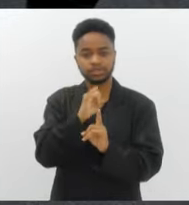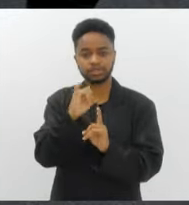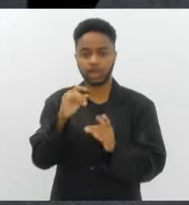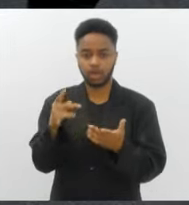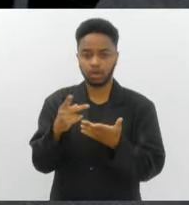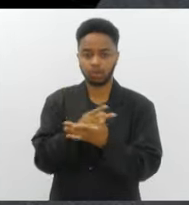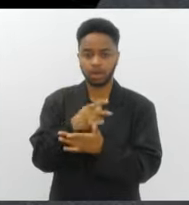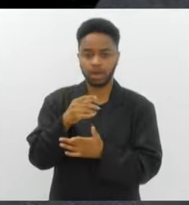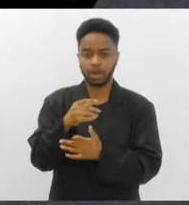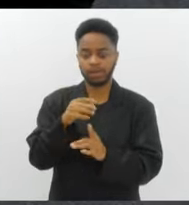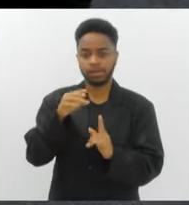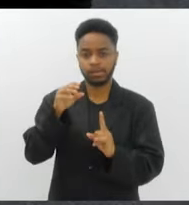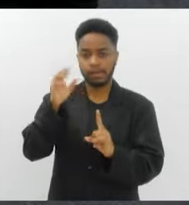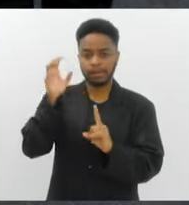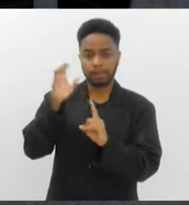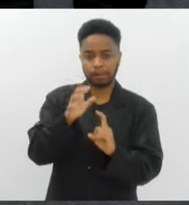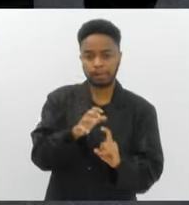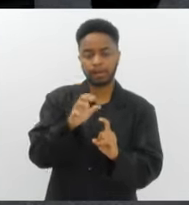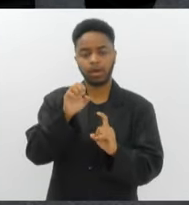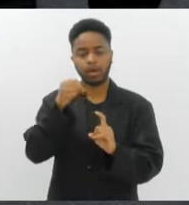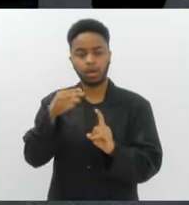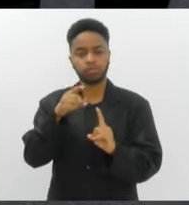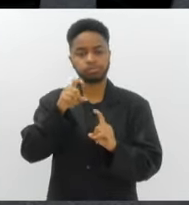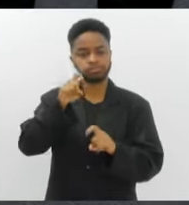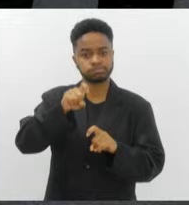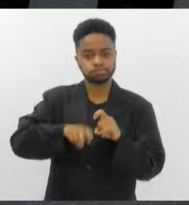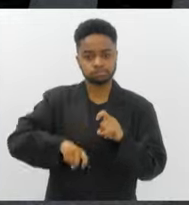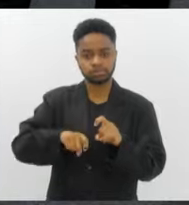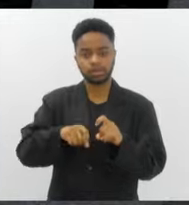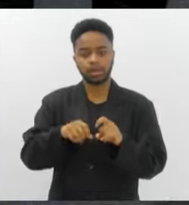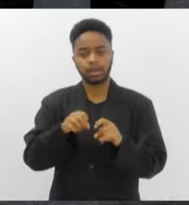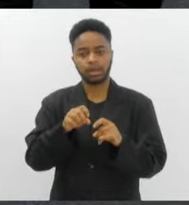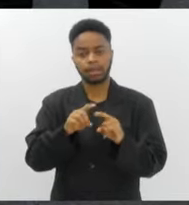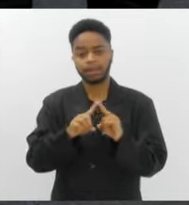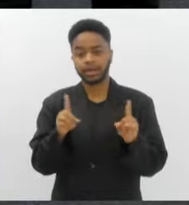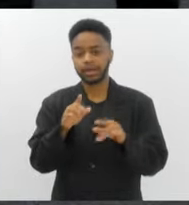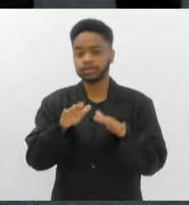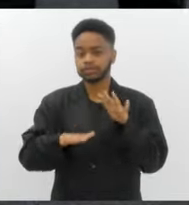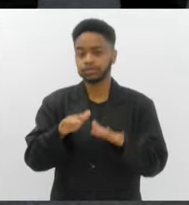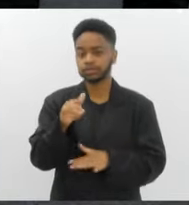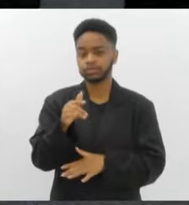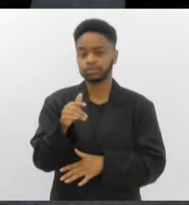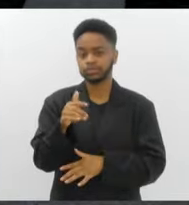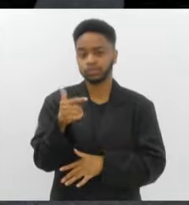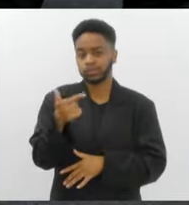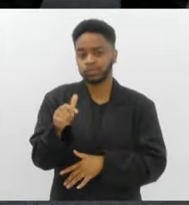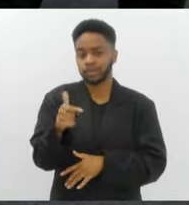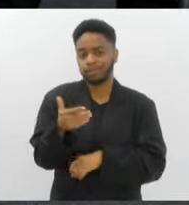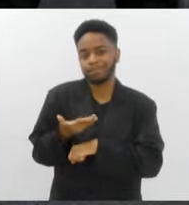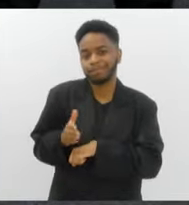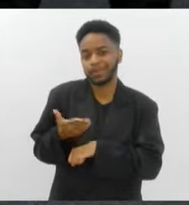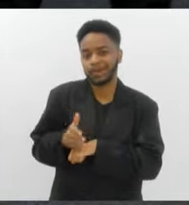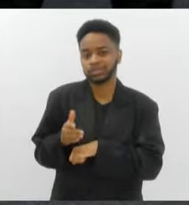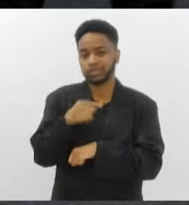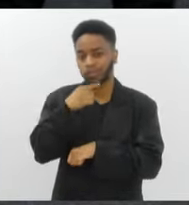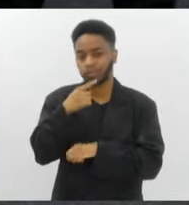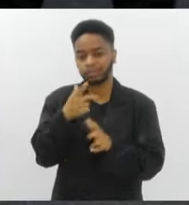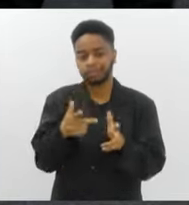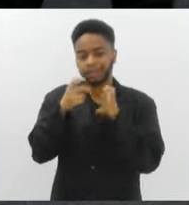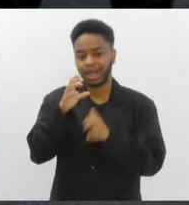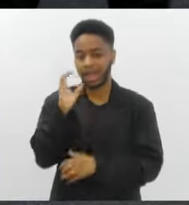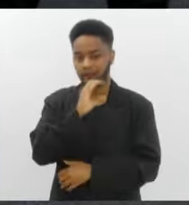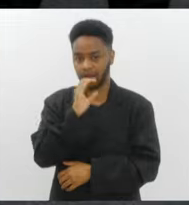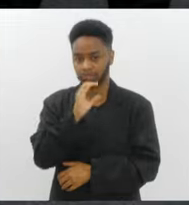físico, sexual em crianças e adolescentes realmente não têm um olhar treinado para isso. Dou